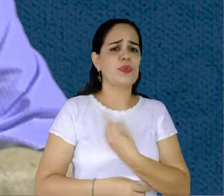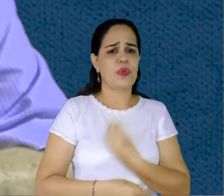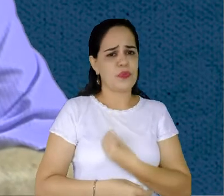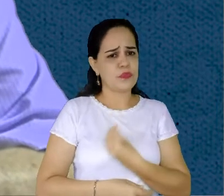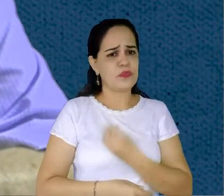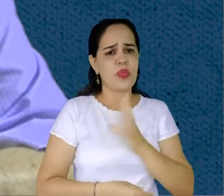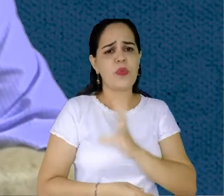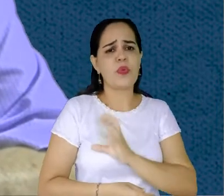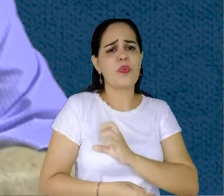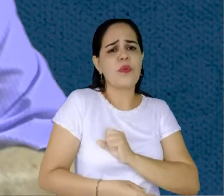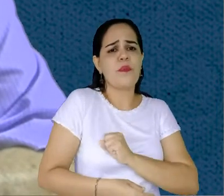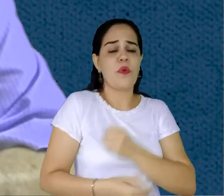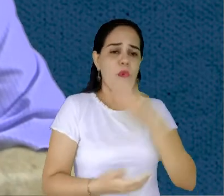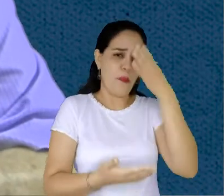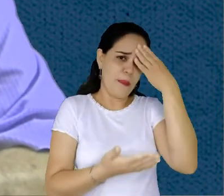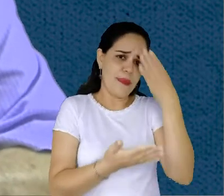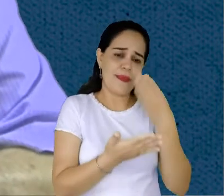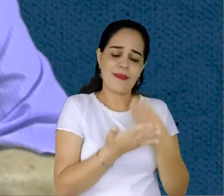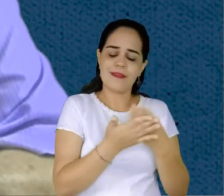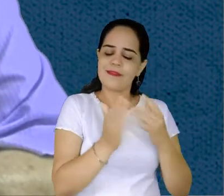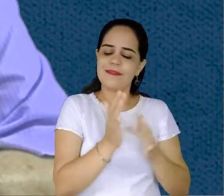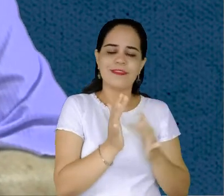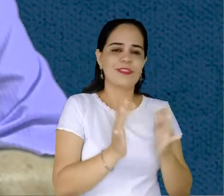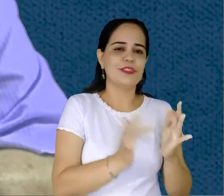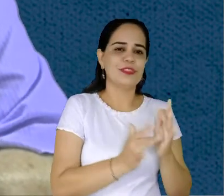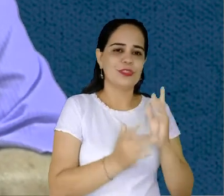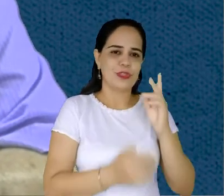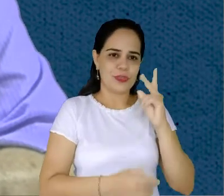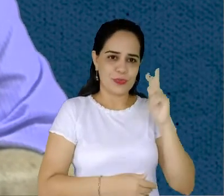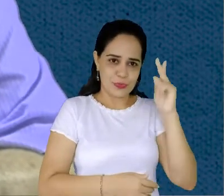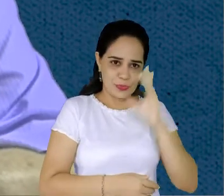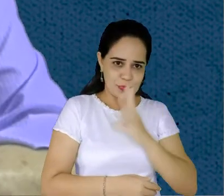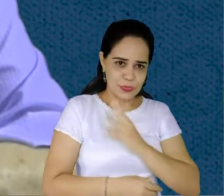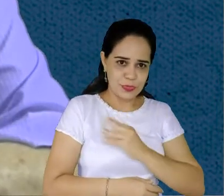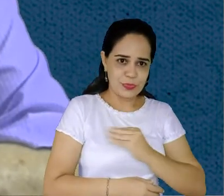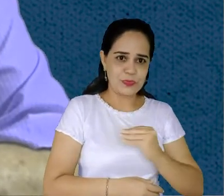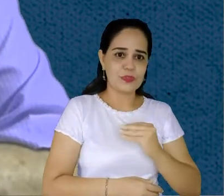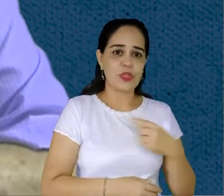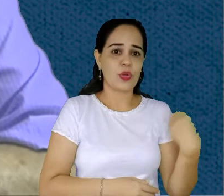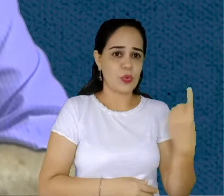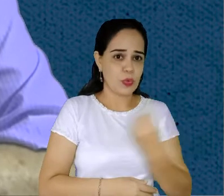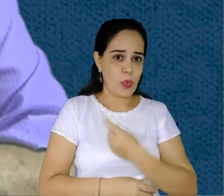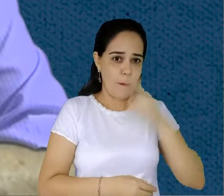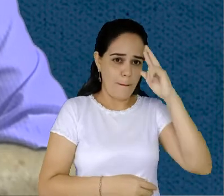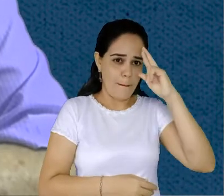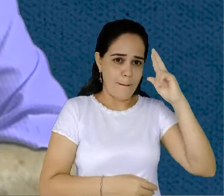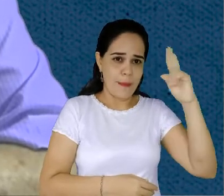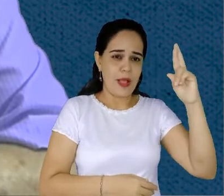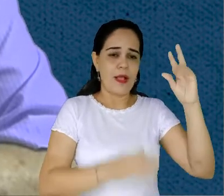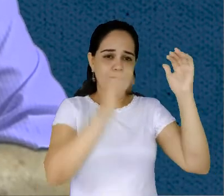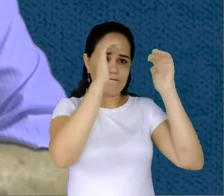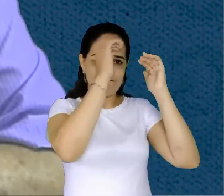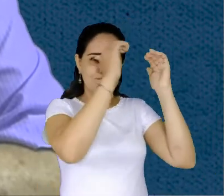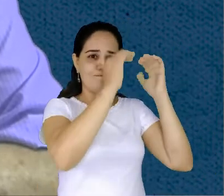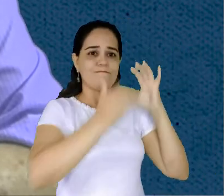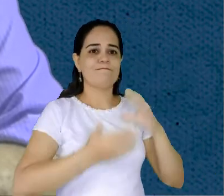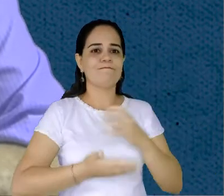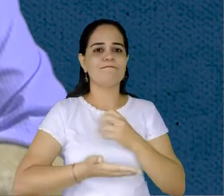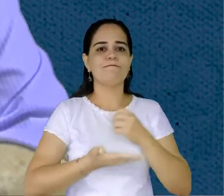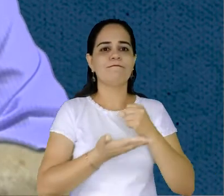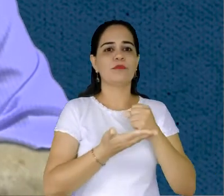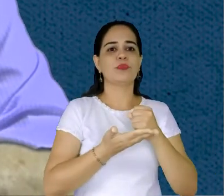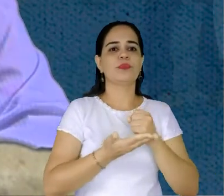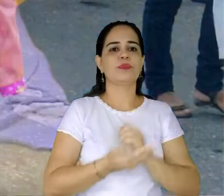perseveremos no seu amor e acreditemos no seu Filho, Jesus Cristo, nosso Senhor